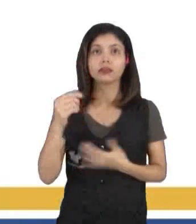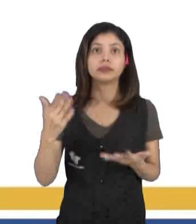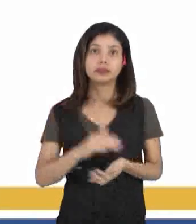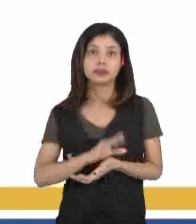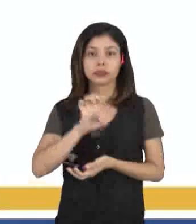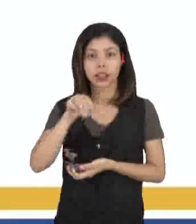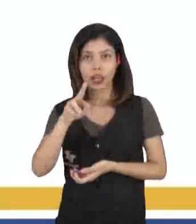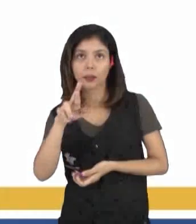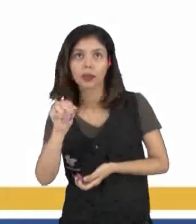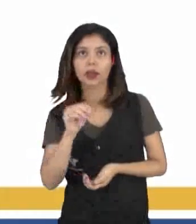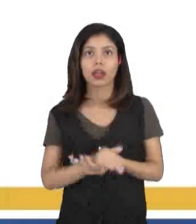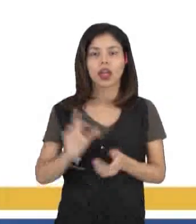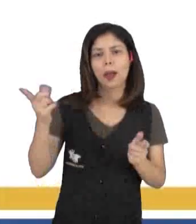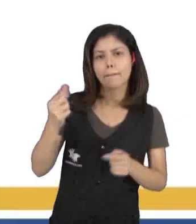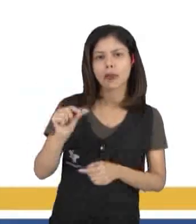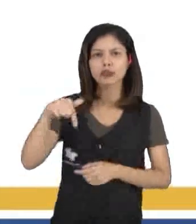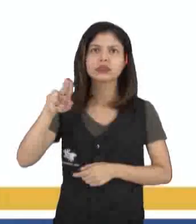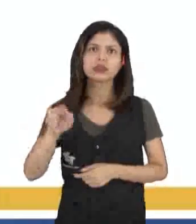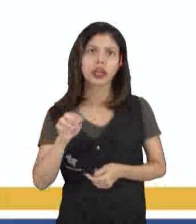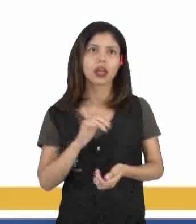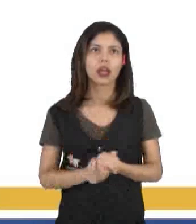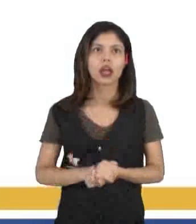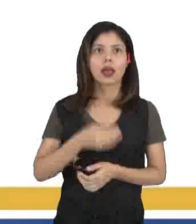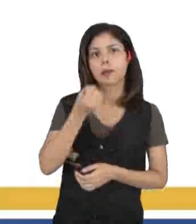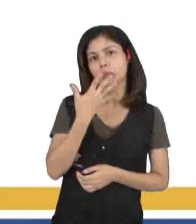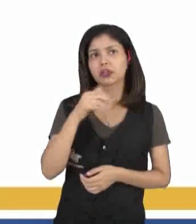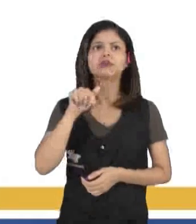são embora, a menos que, se